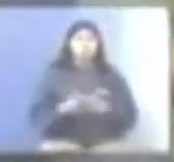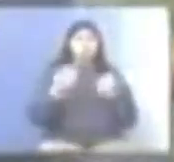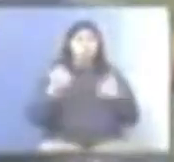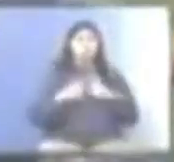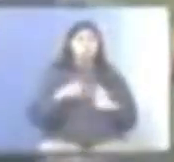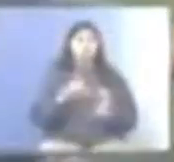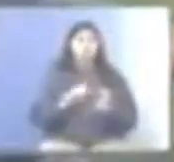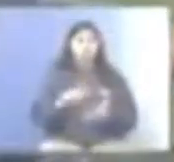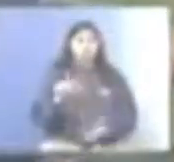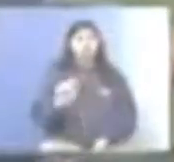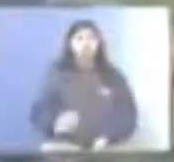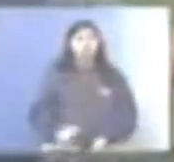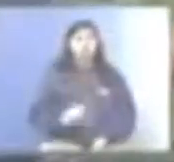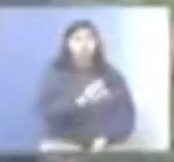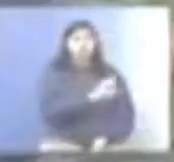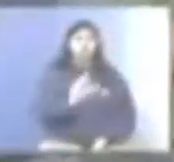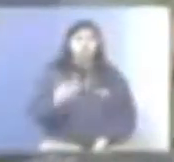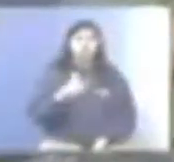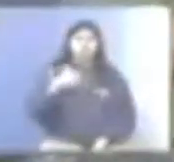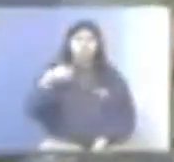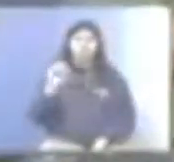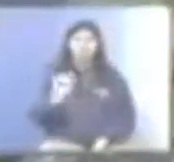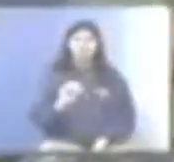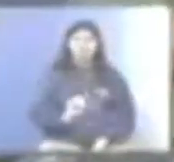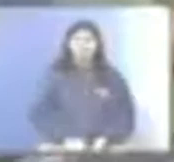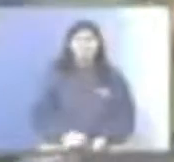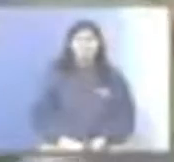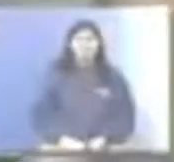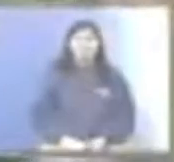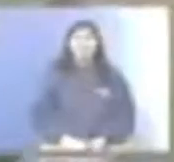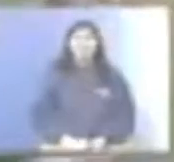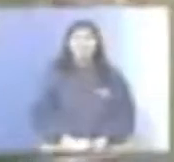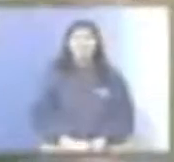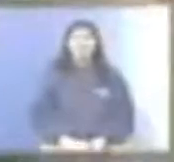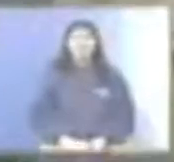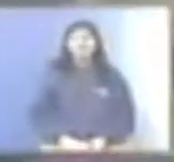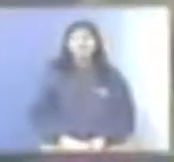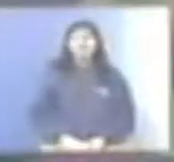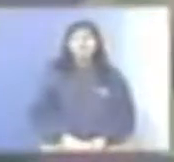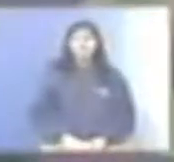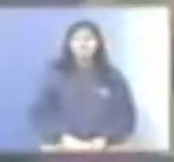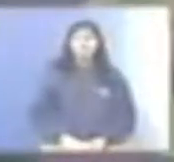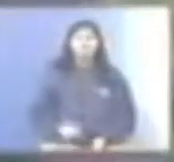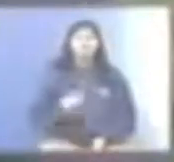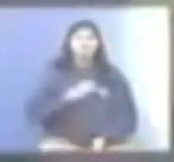continua, versículo 26. Mesmo em cólera não pequeis,